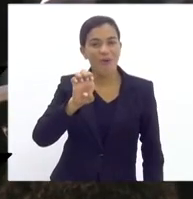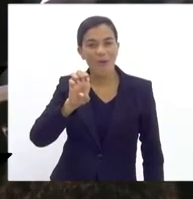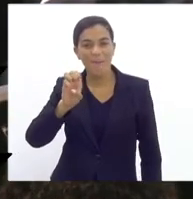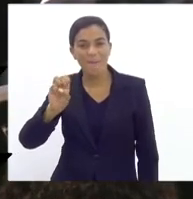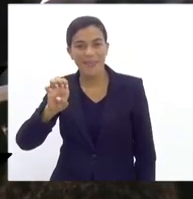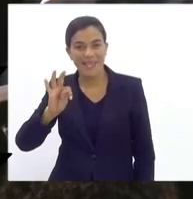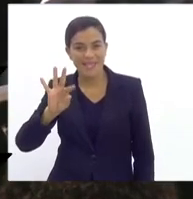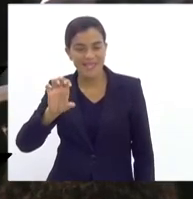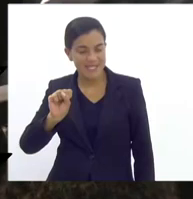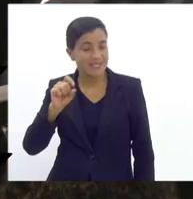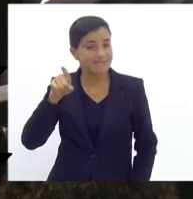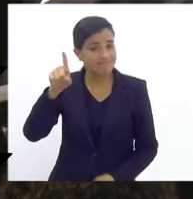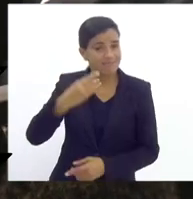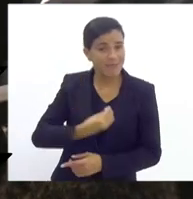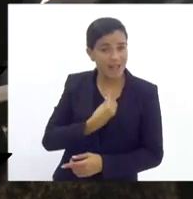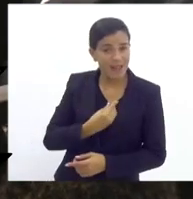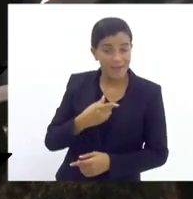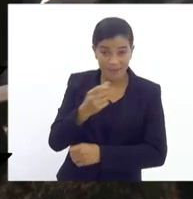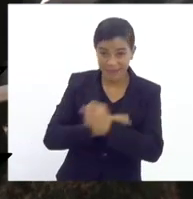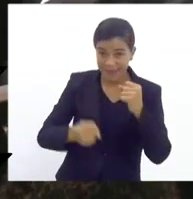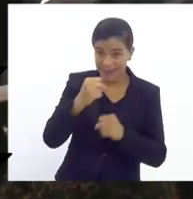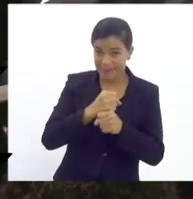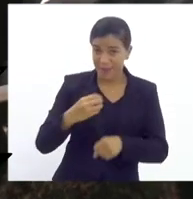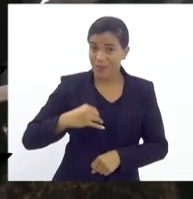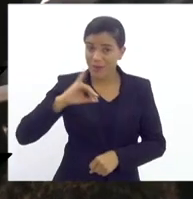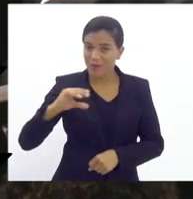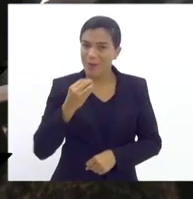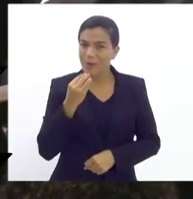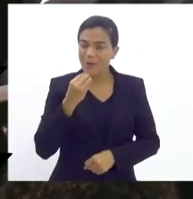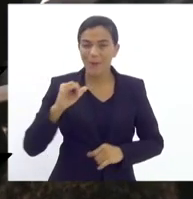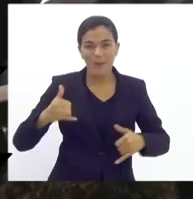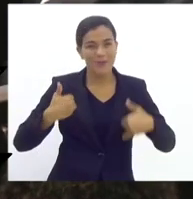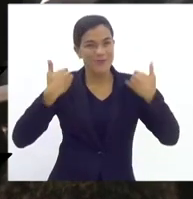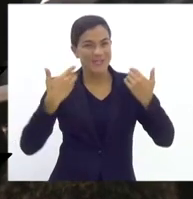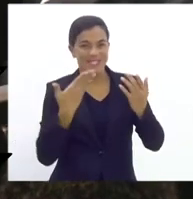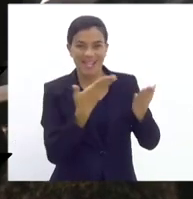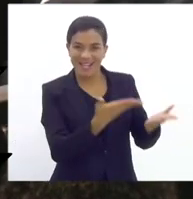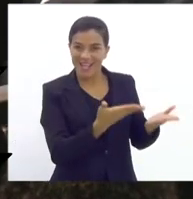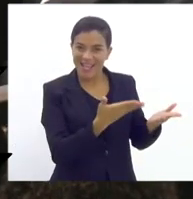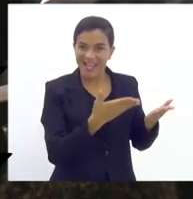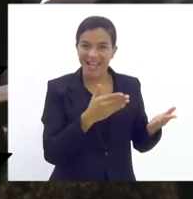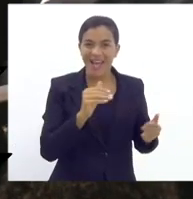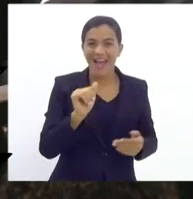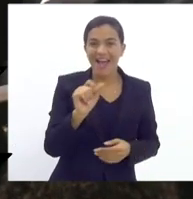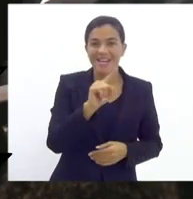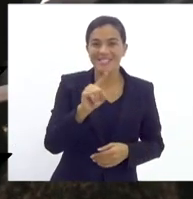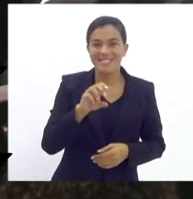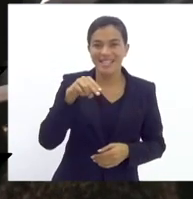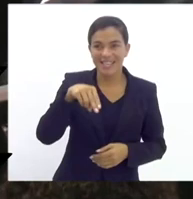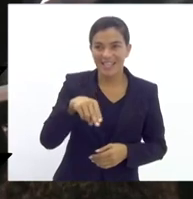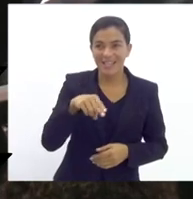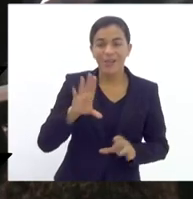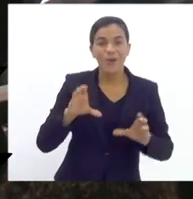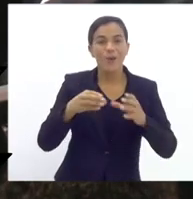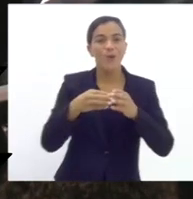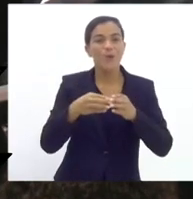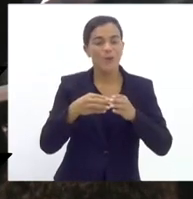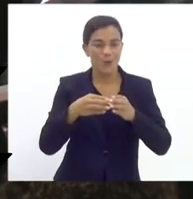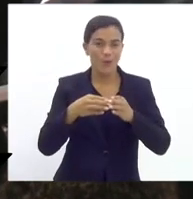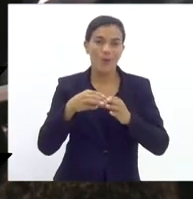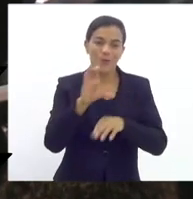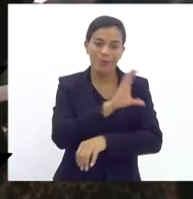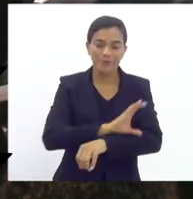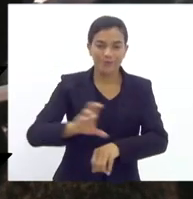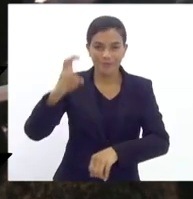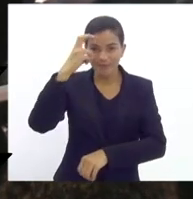que a gente quer construir ano passado eu tive a oportunidade de comemorar o meu aniversário lá na ZN com o grupo cultural que eu também conheci